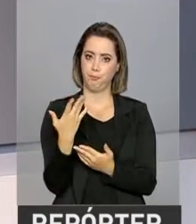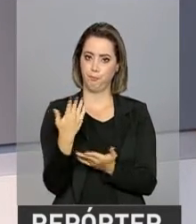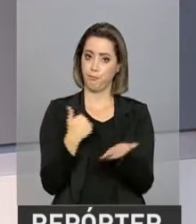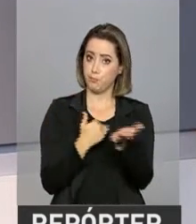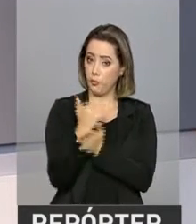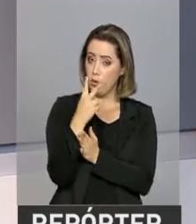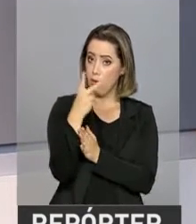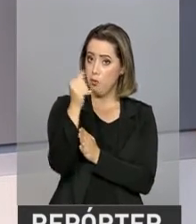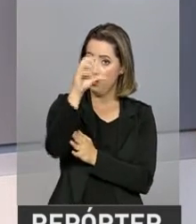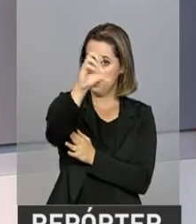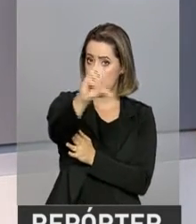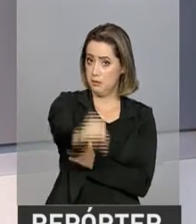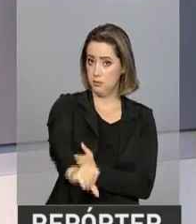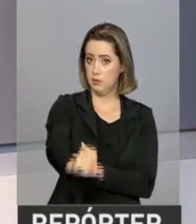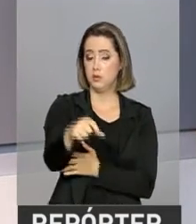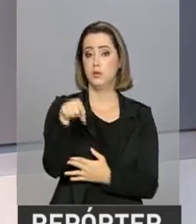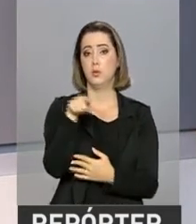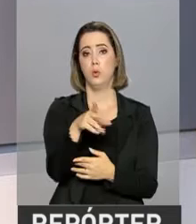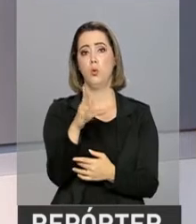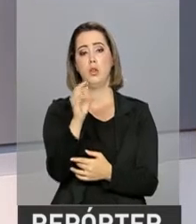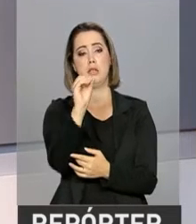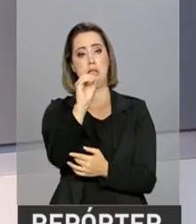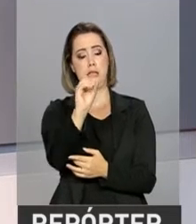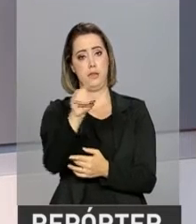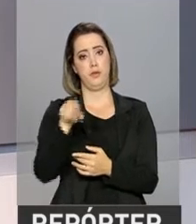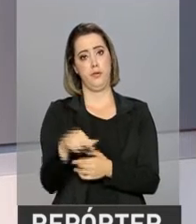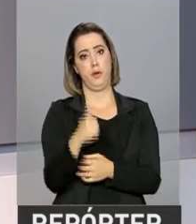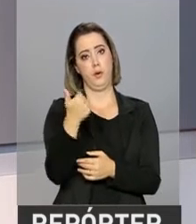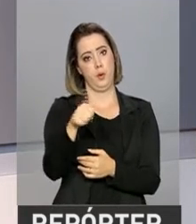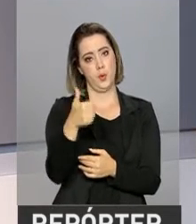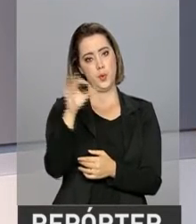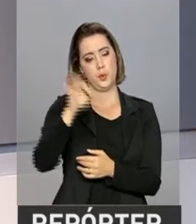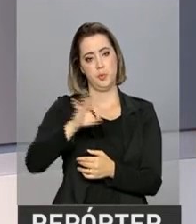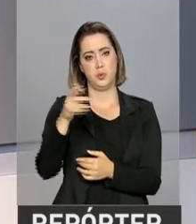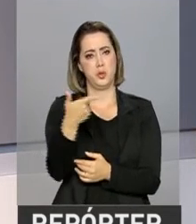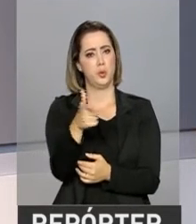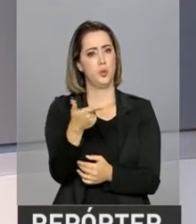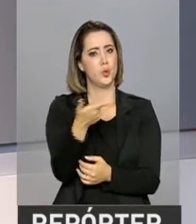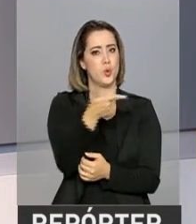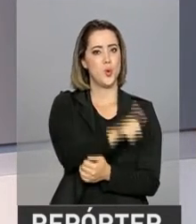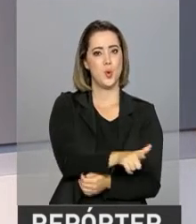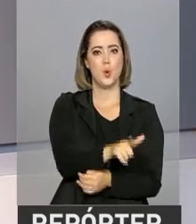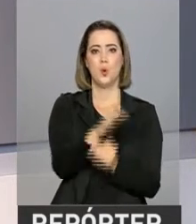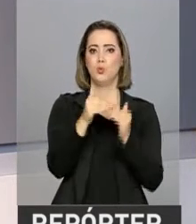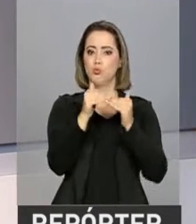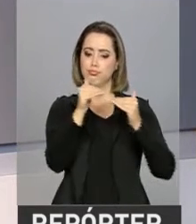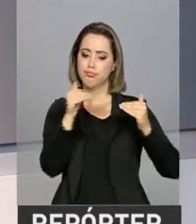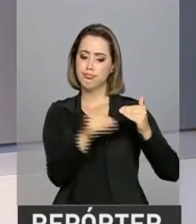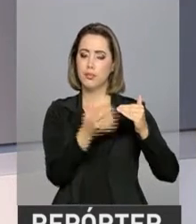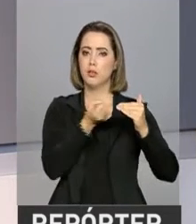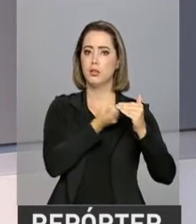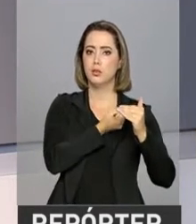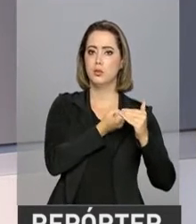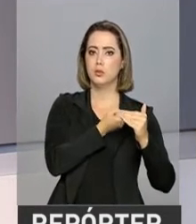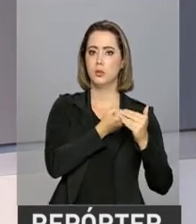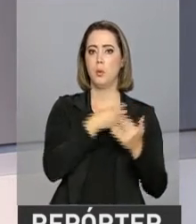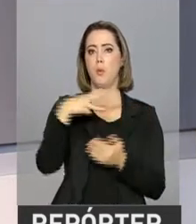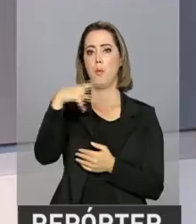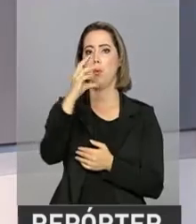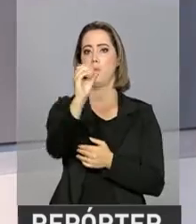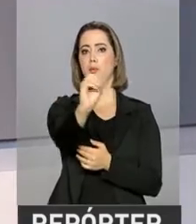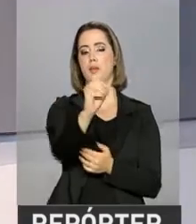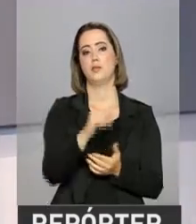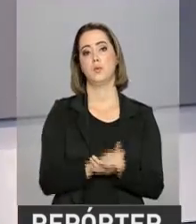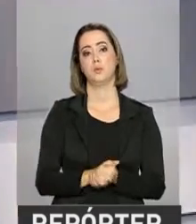2009 quando o índice foi de 0,11 por cento não havia registro de resultado mais baixo para meses de março